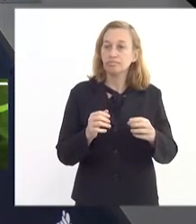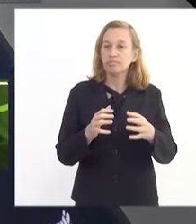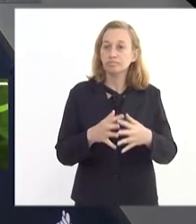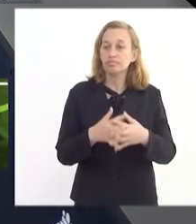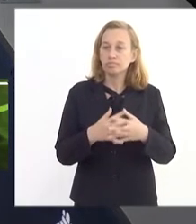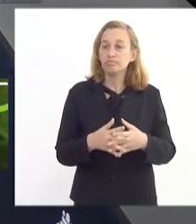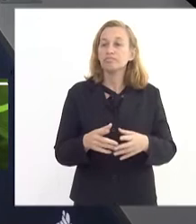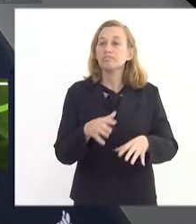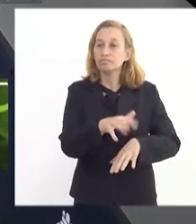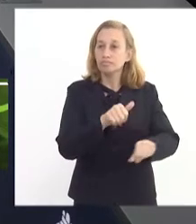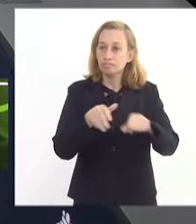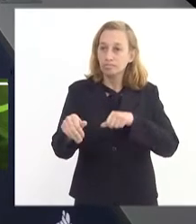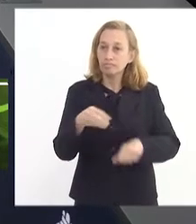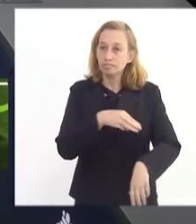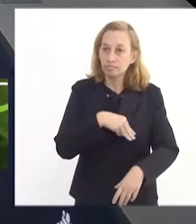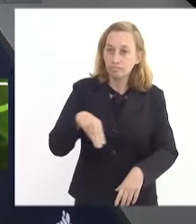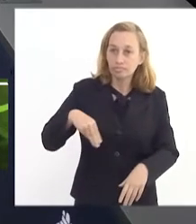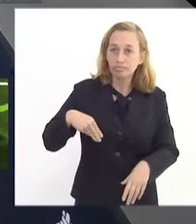chama